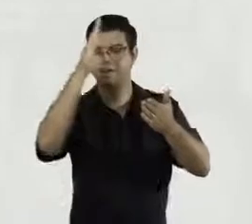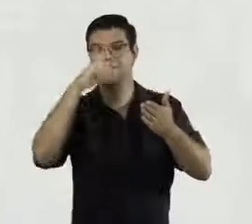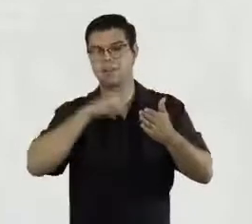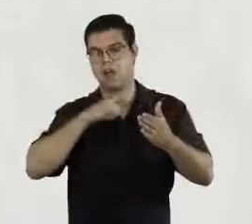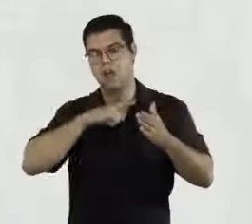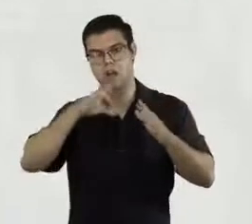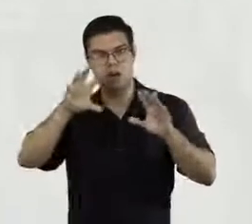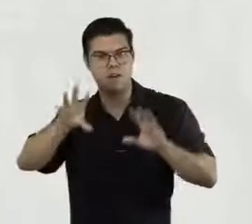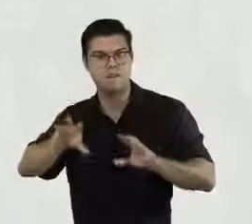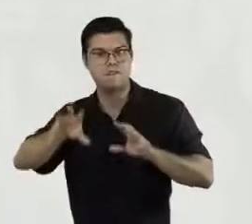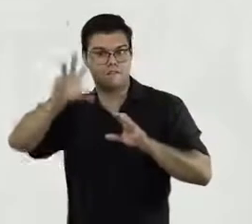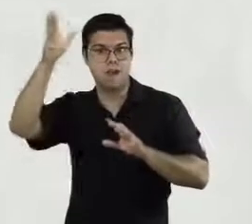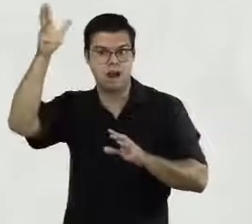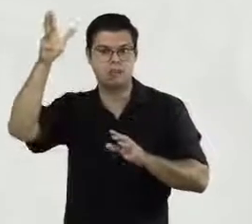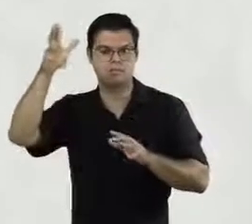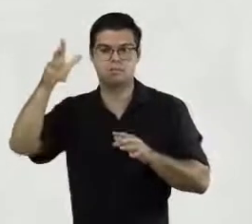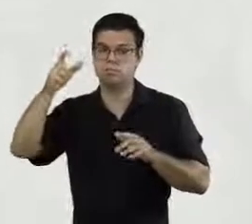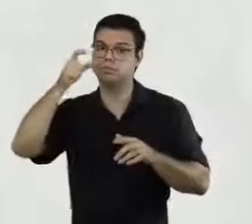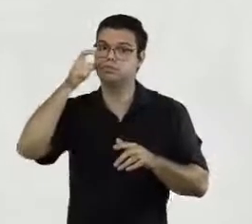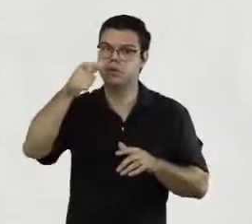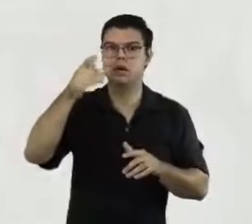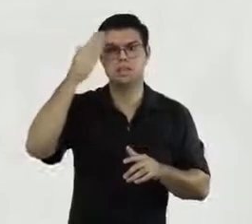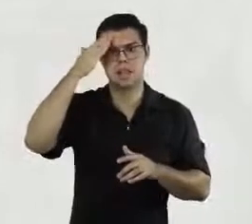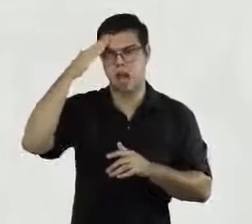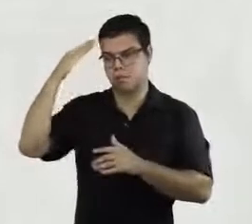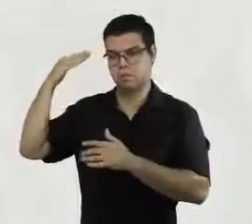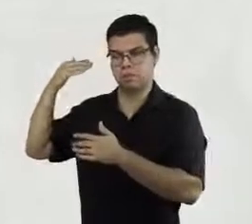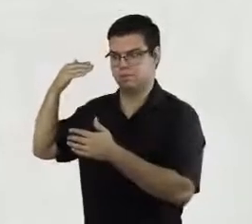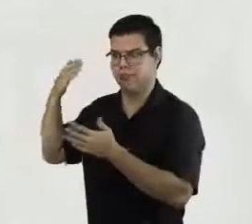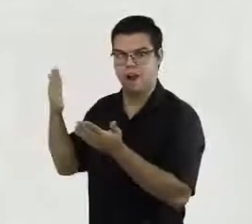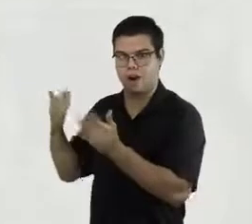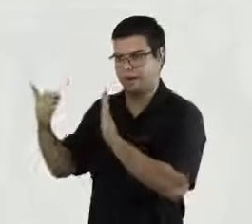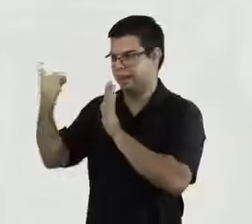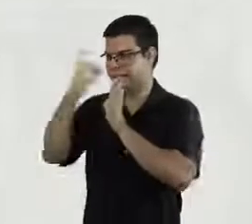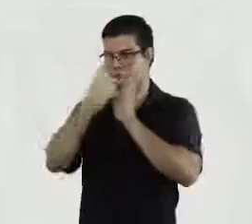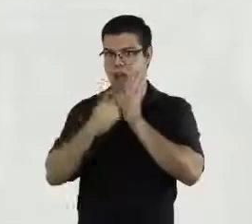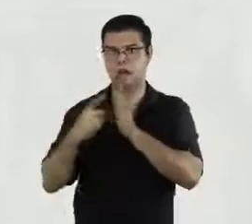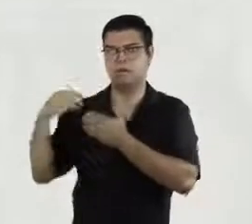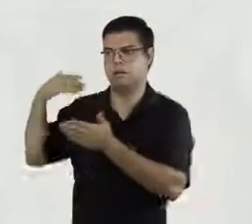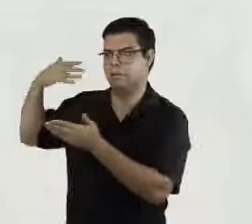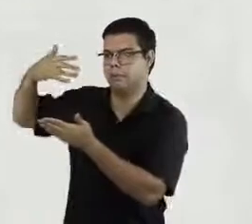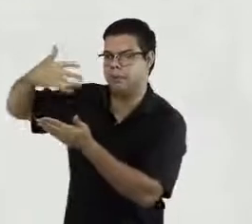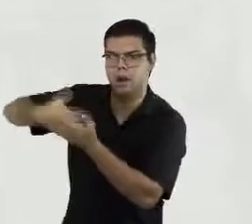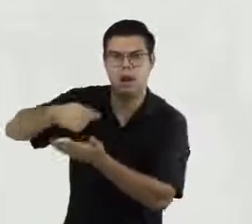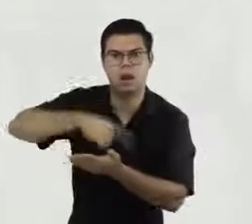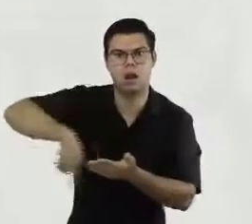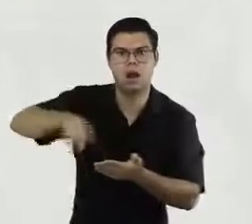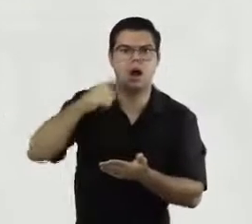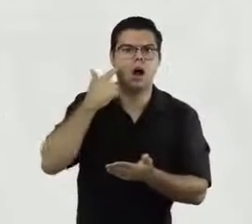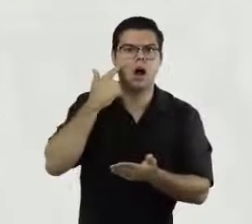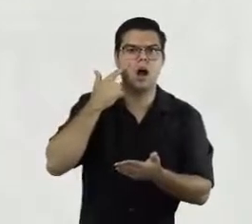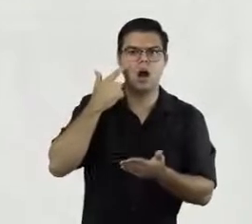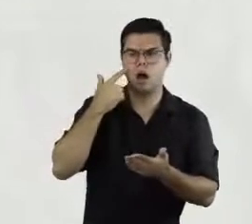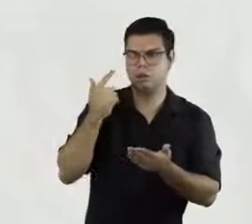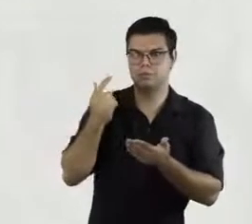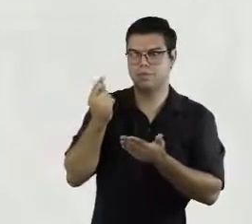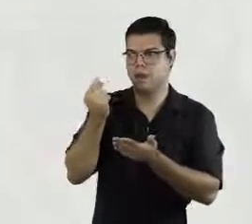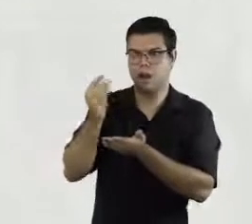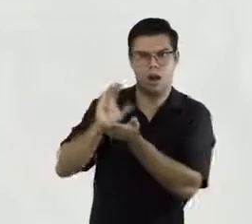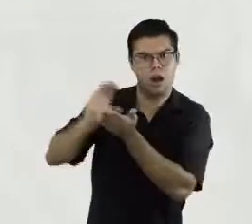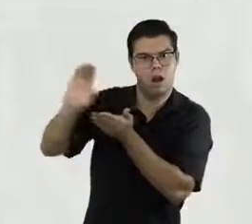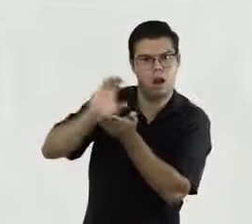relevante quando em décadas assistimos perplexos crescentes restrições orçamentárias para os fundos bibliográficos